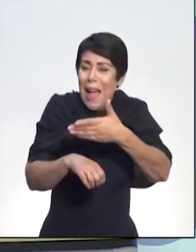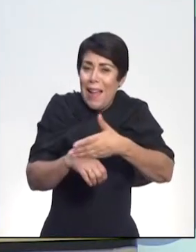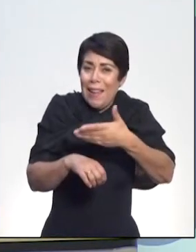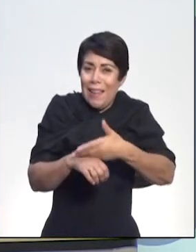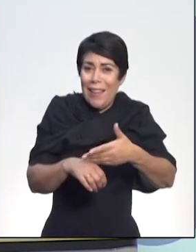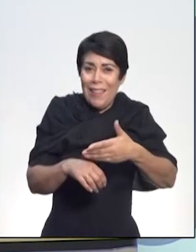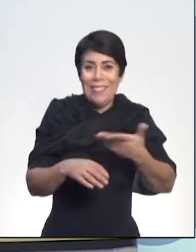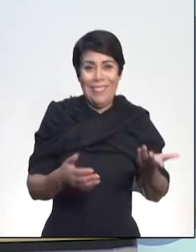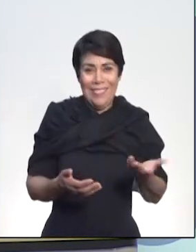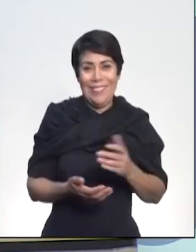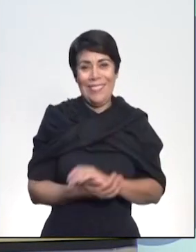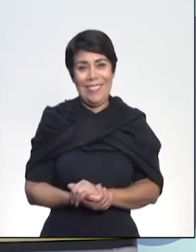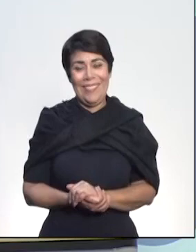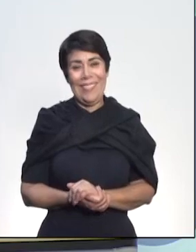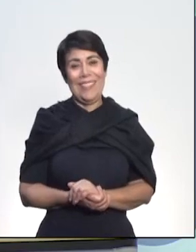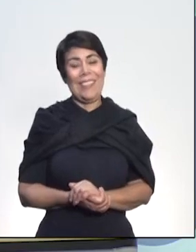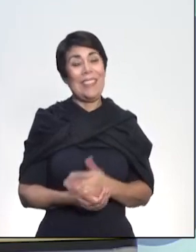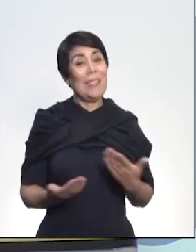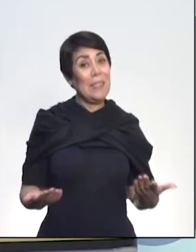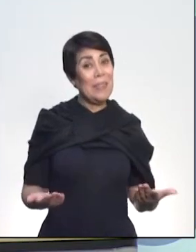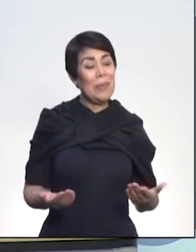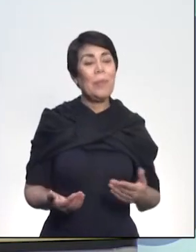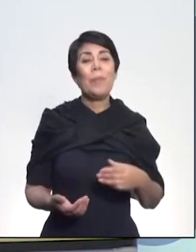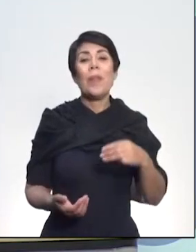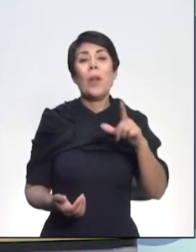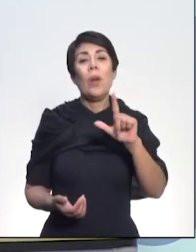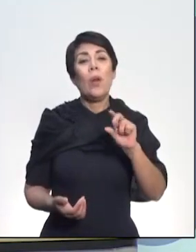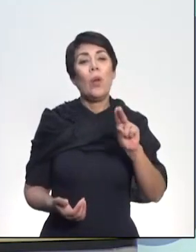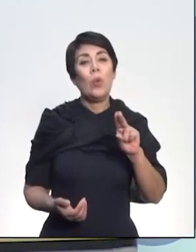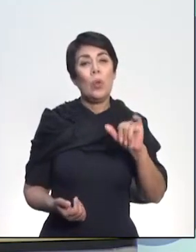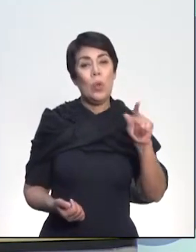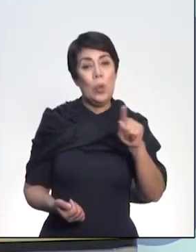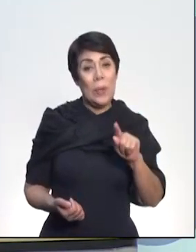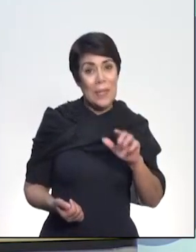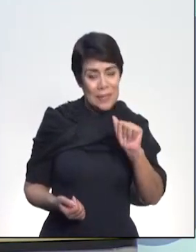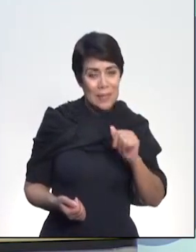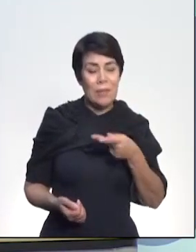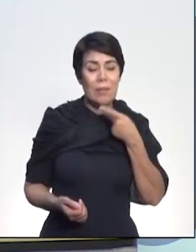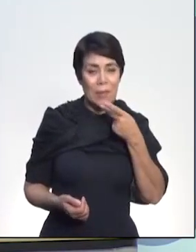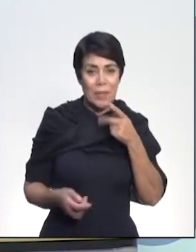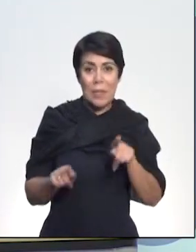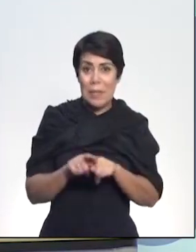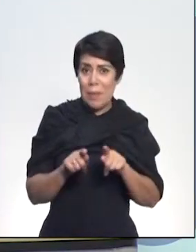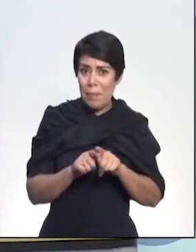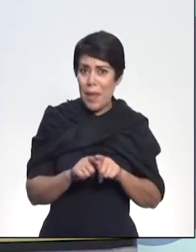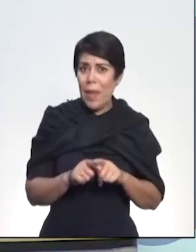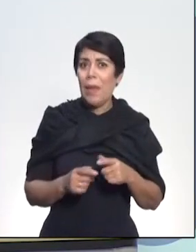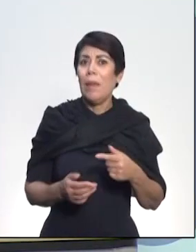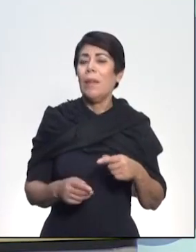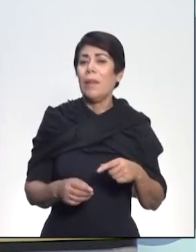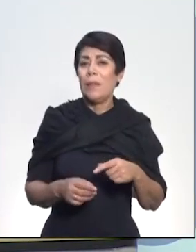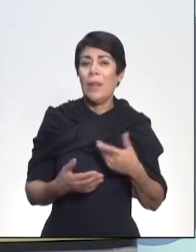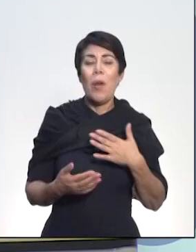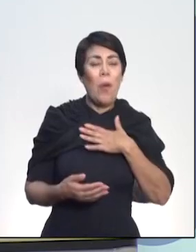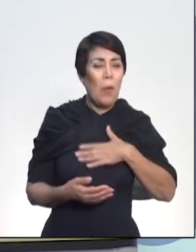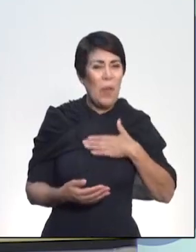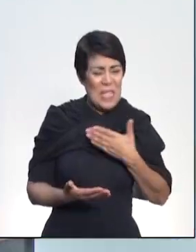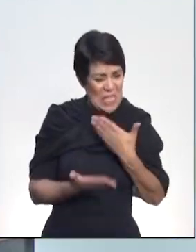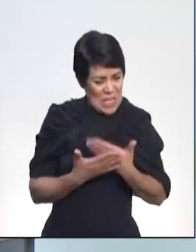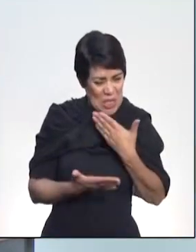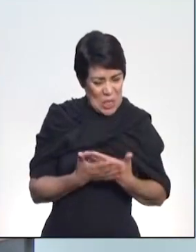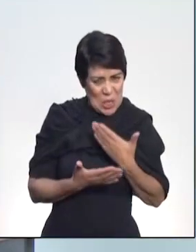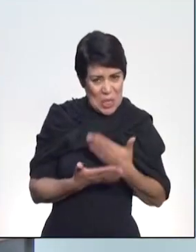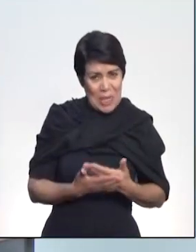te trazendo isso. Então, a Maria Luísa diz também que está empenhada nas exatas, deve ser de humanas também, a